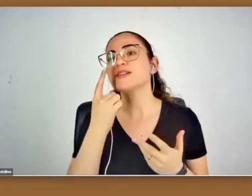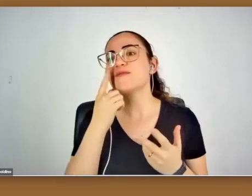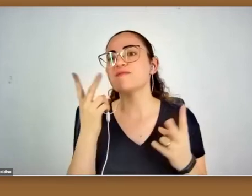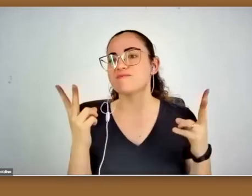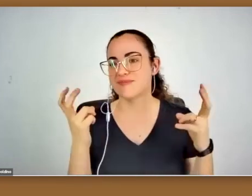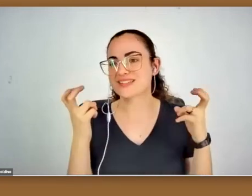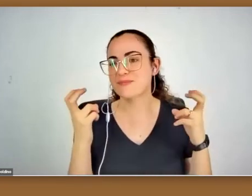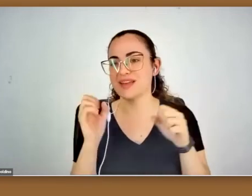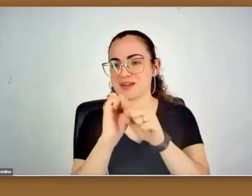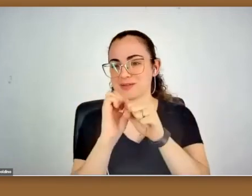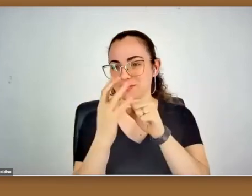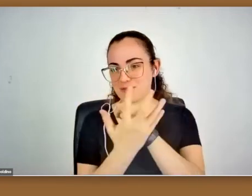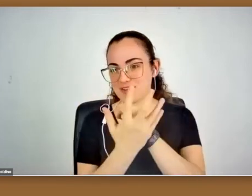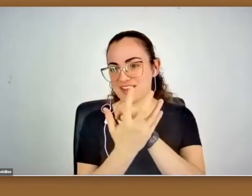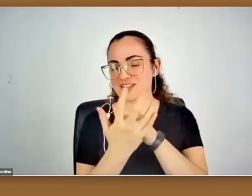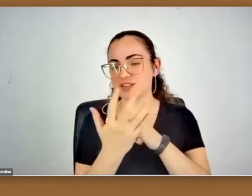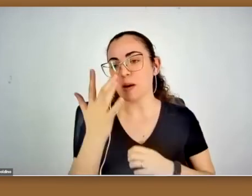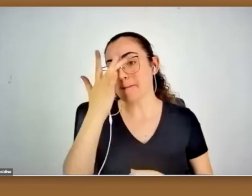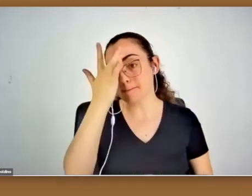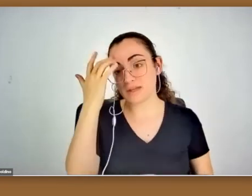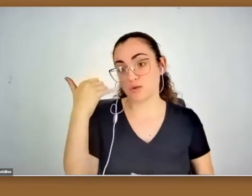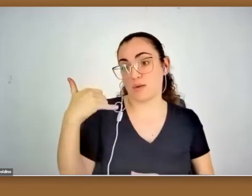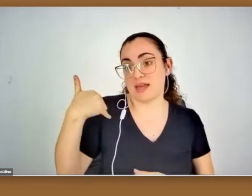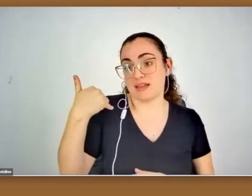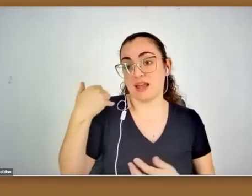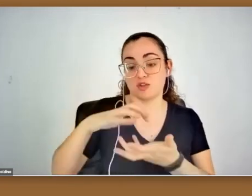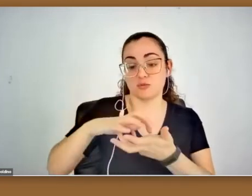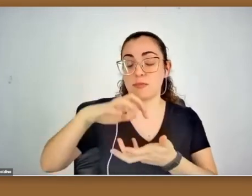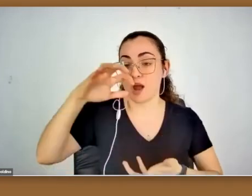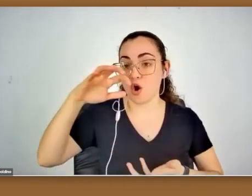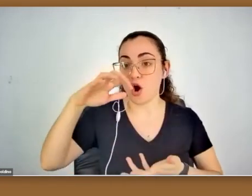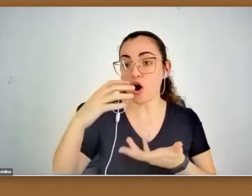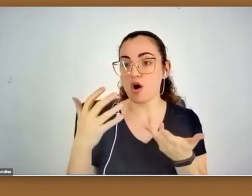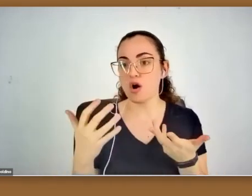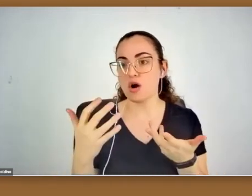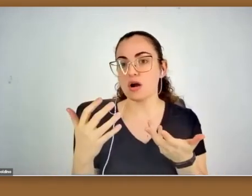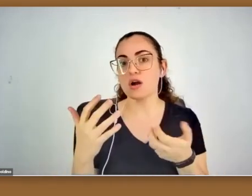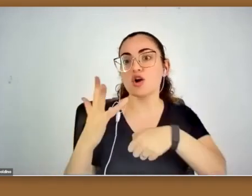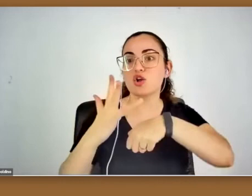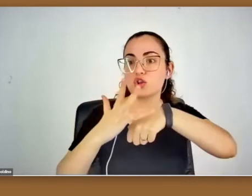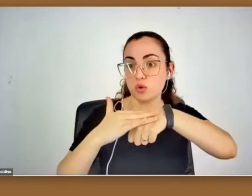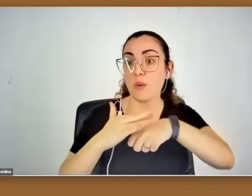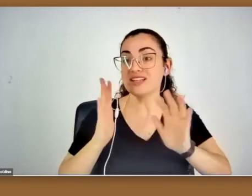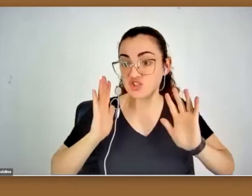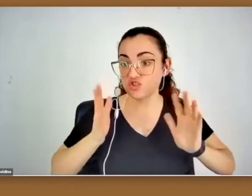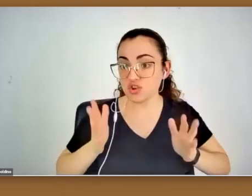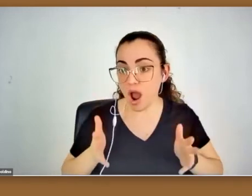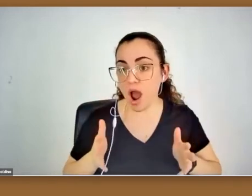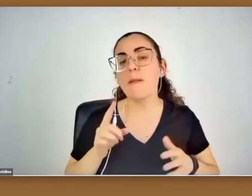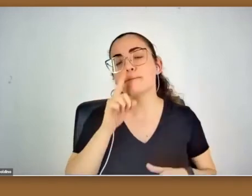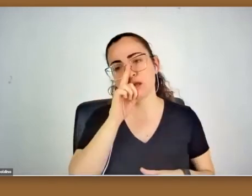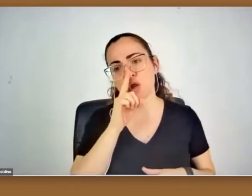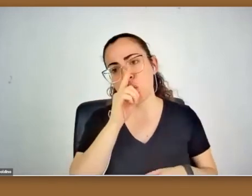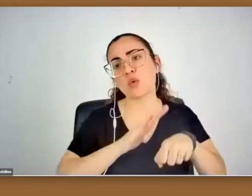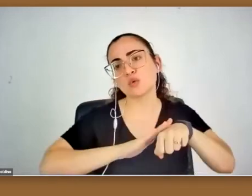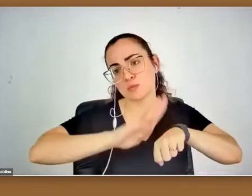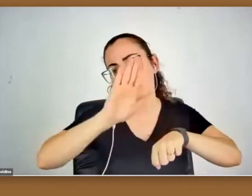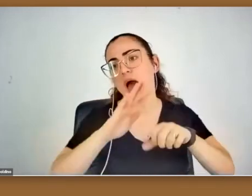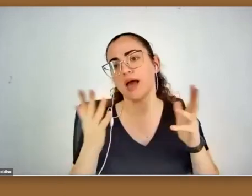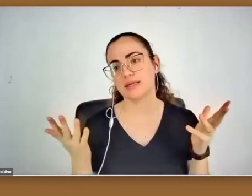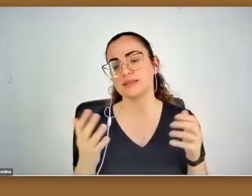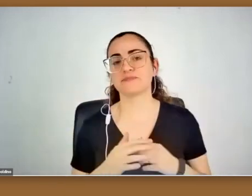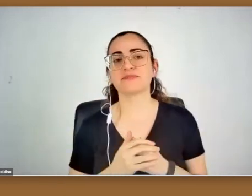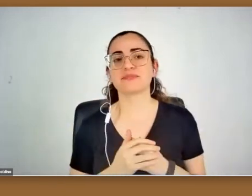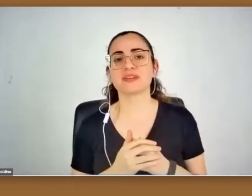mais avançada é mais perigoso, né? Pessoas que têm problema autoimune, né? Também é mais perigoso. Mas